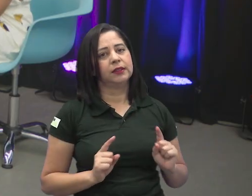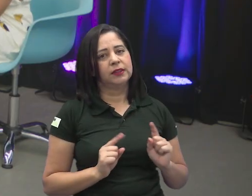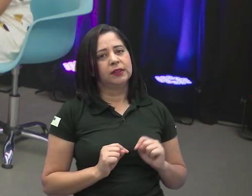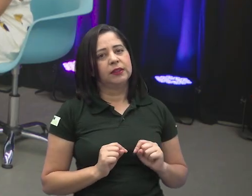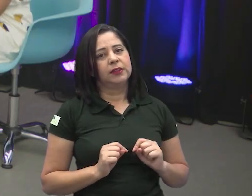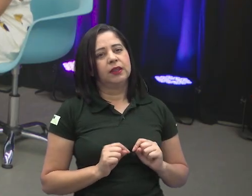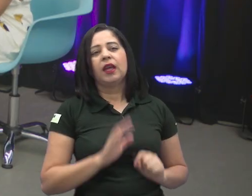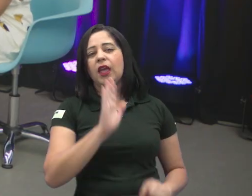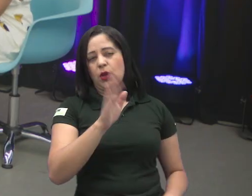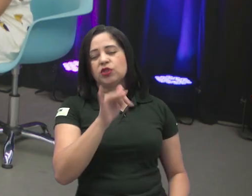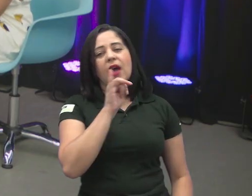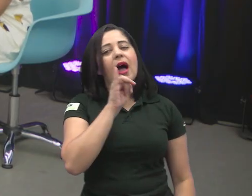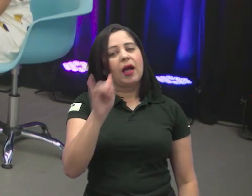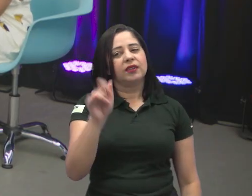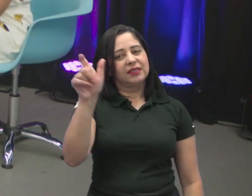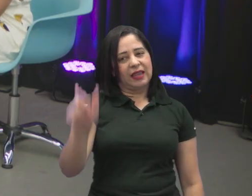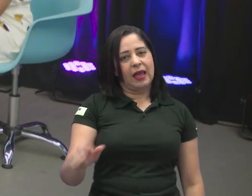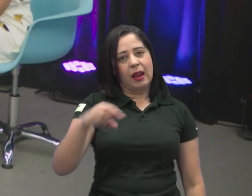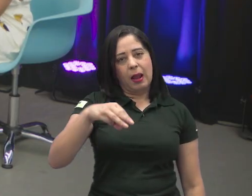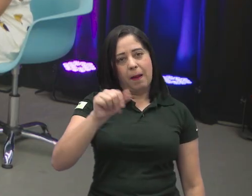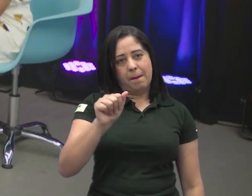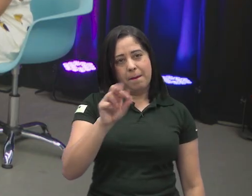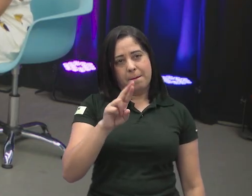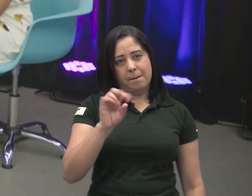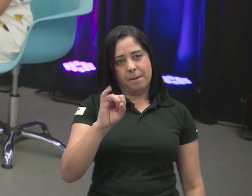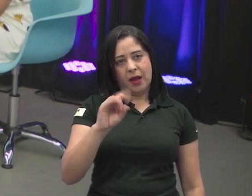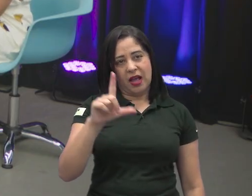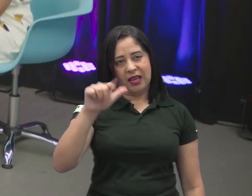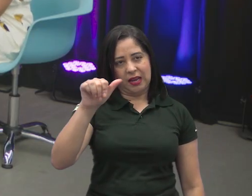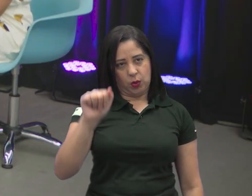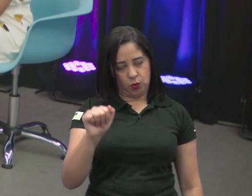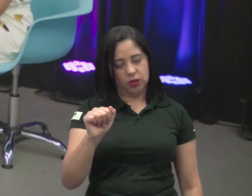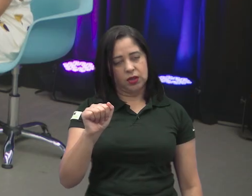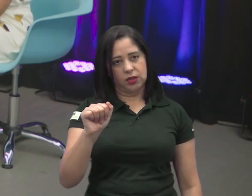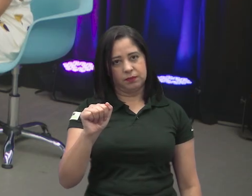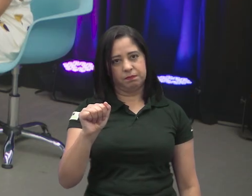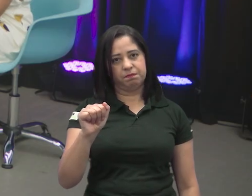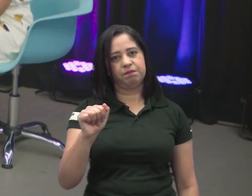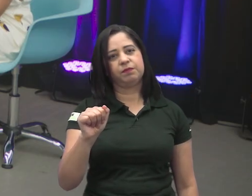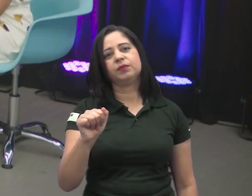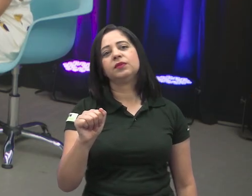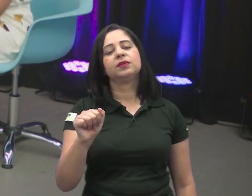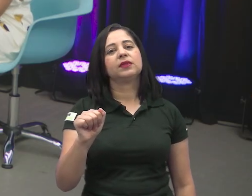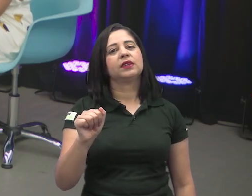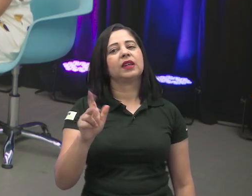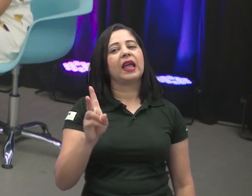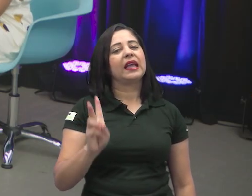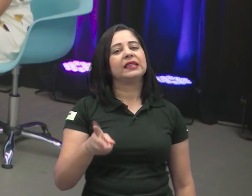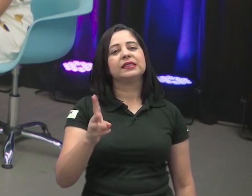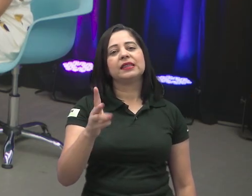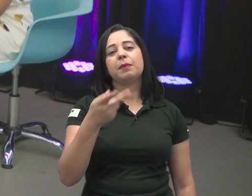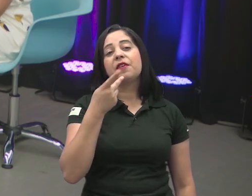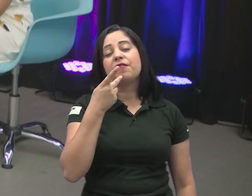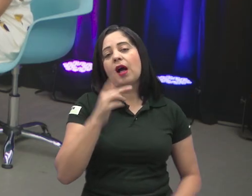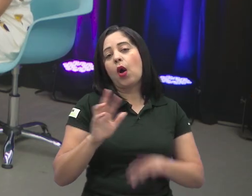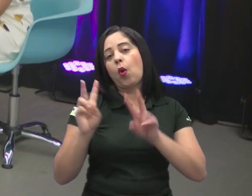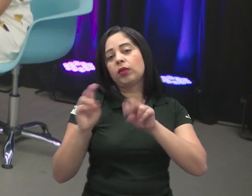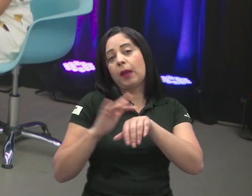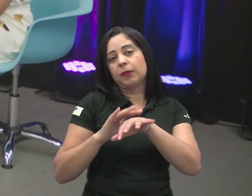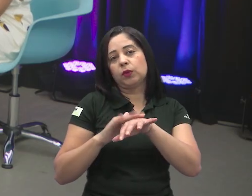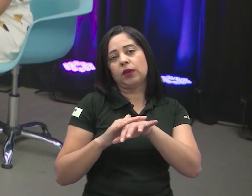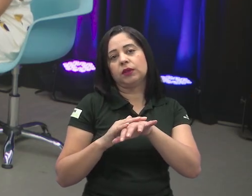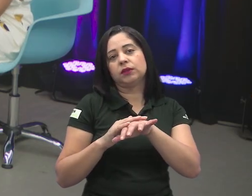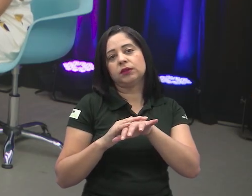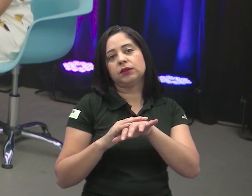diria, já falei para a Marilda, nas peças, esse teatro que eles fazem, no final eu falo um pouquinho sobre a doença.